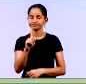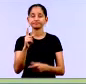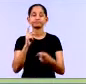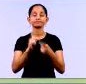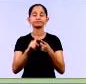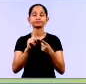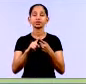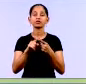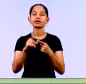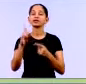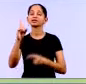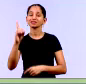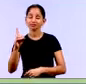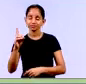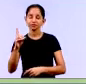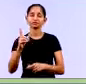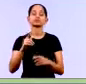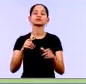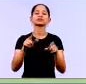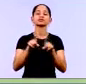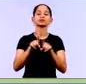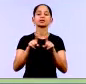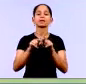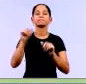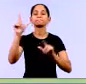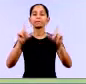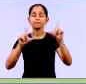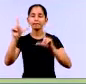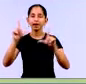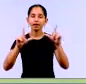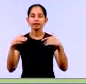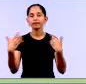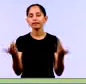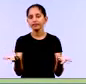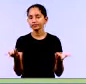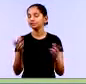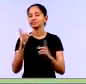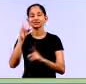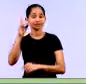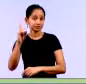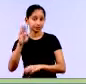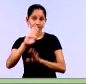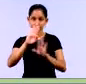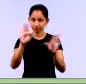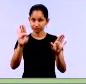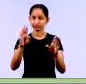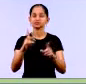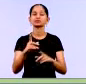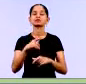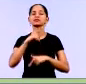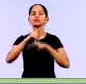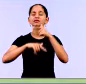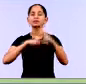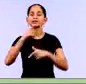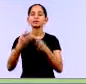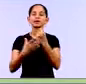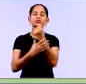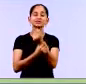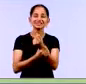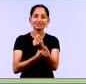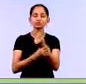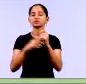ele é uma despesa. Gastos com propaganda, despesa. Gastos com serviços de